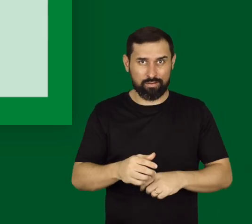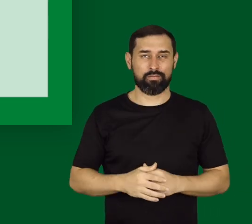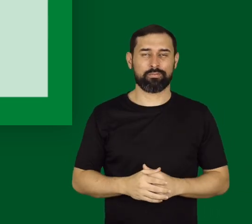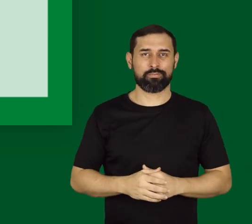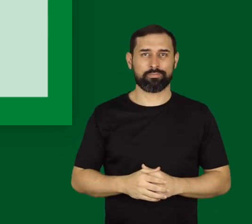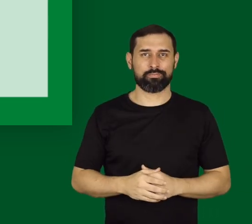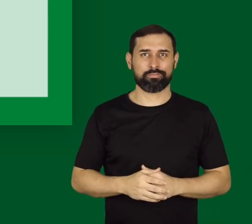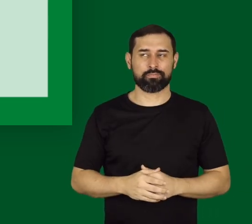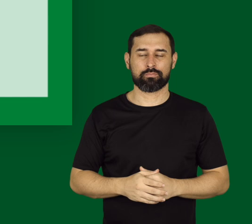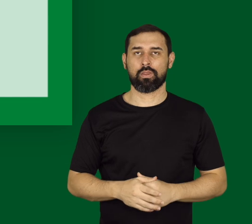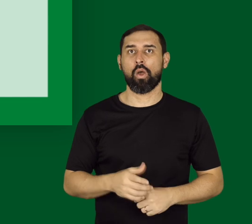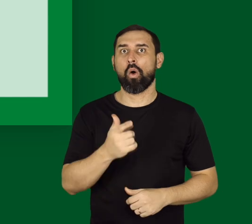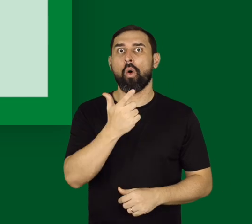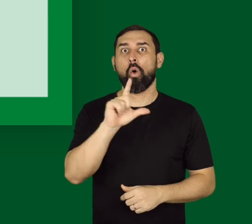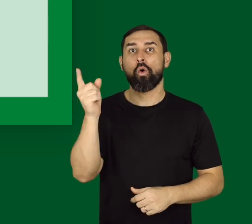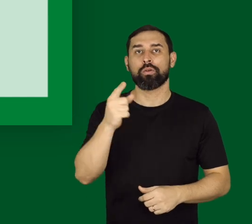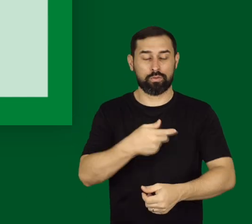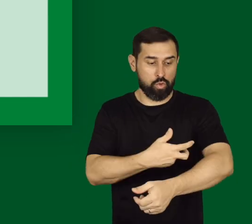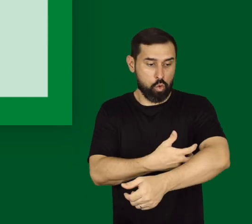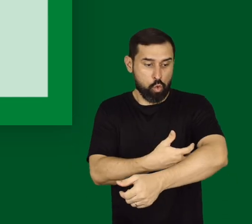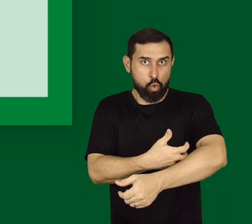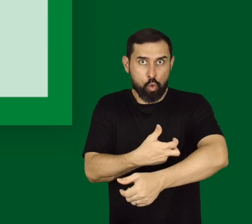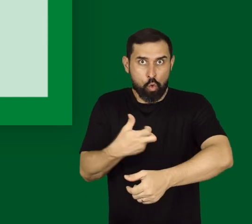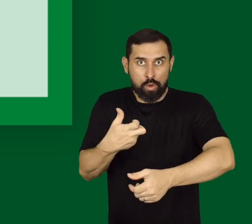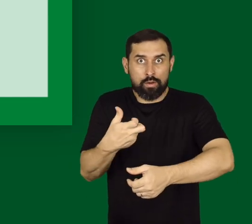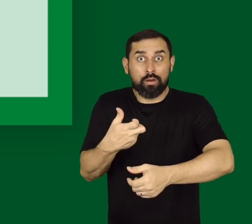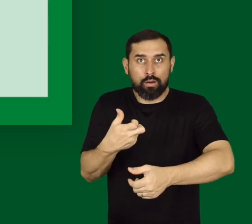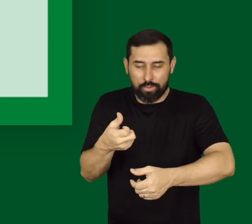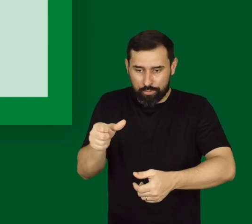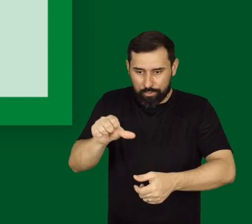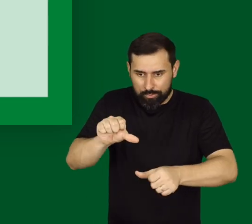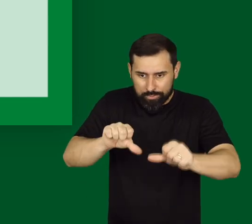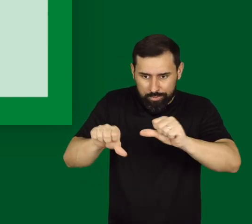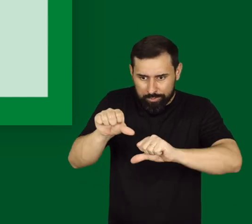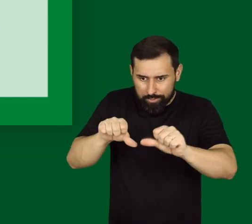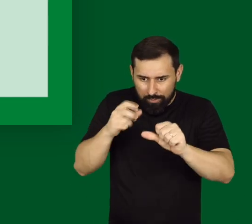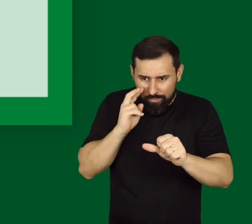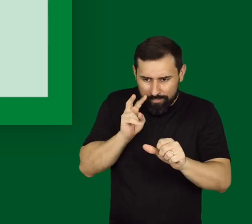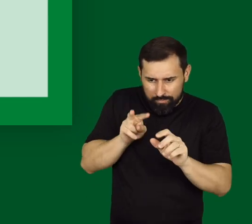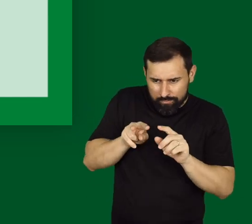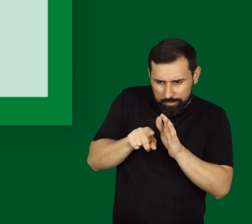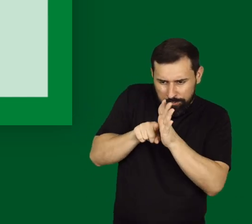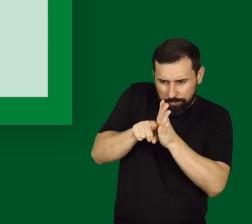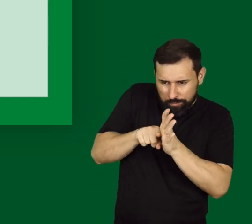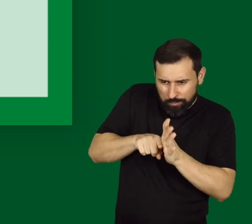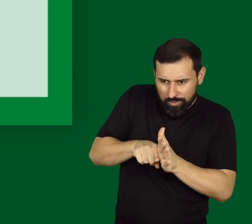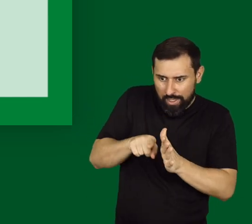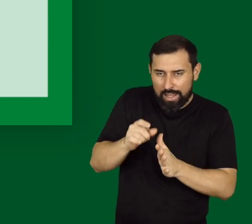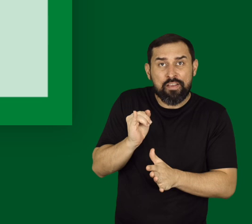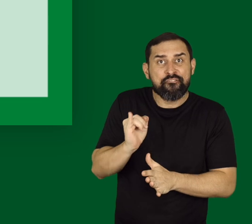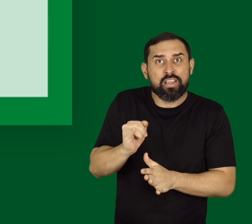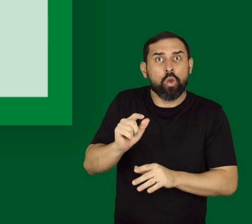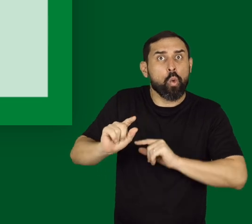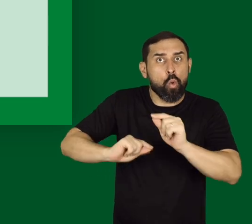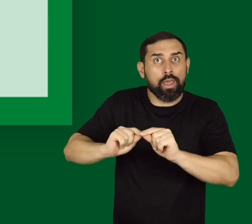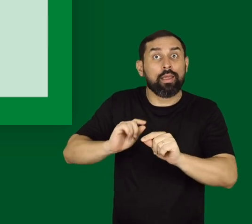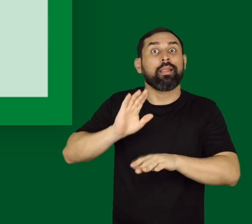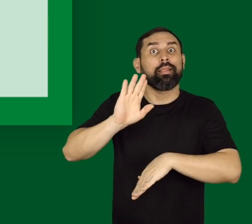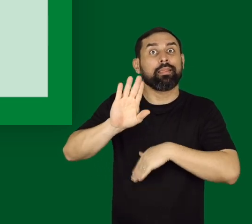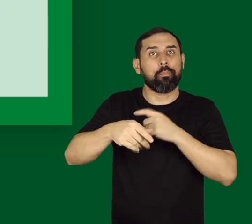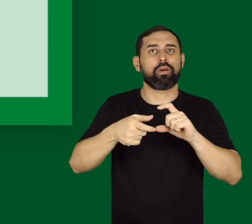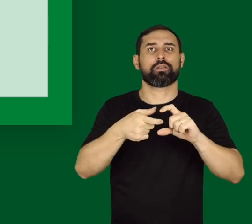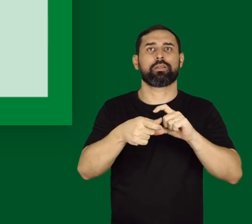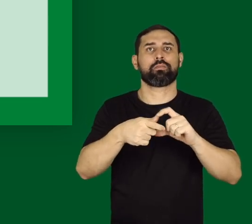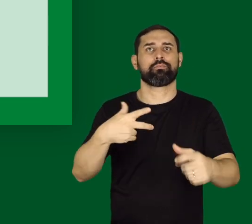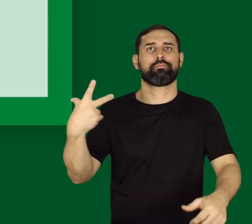Obtive acesso venoso intraósseo, colher hemocultura. Então, isso é super importante, gente. Colher hemocultura e fazer um